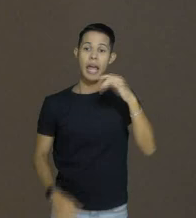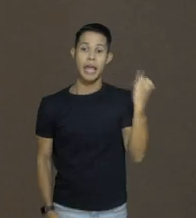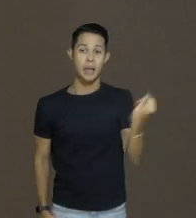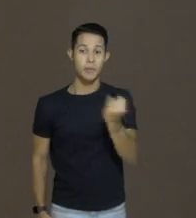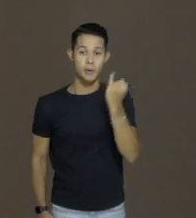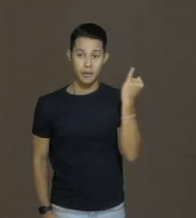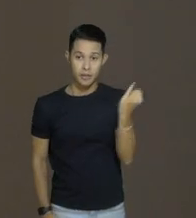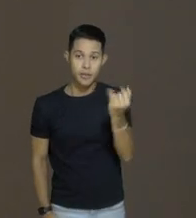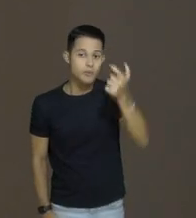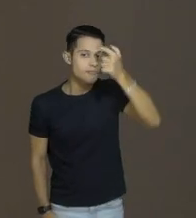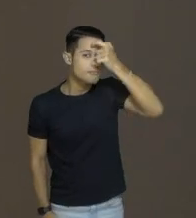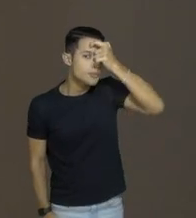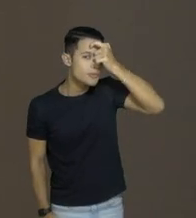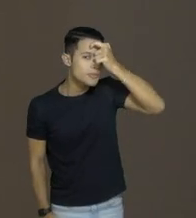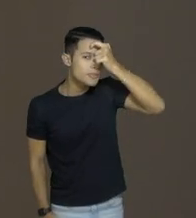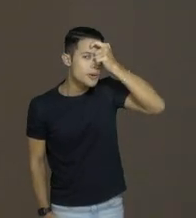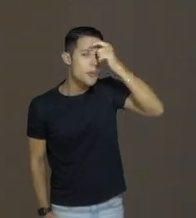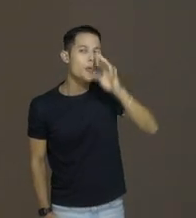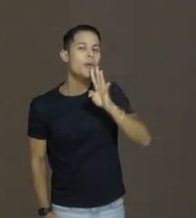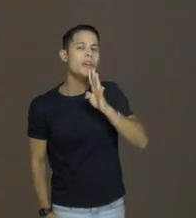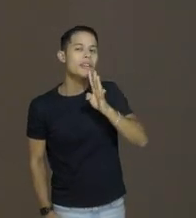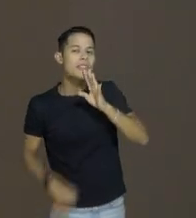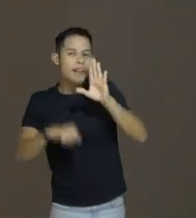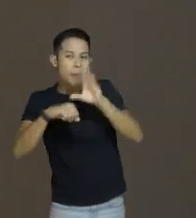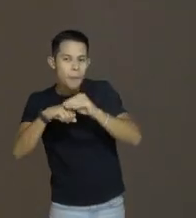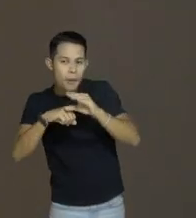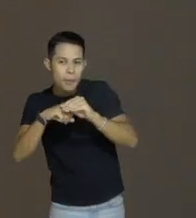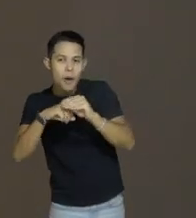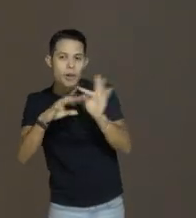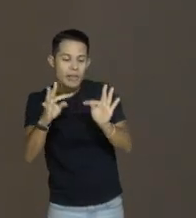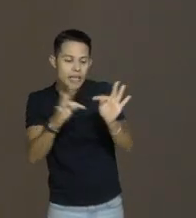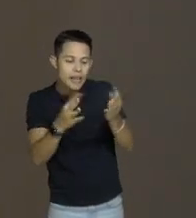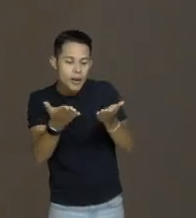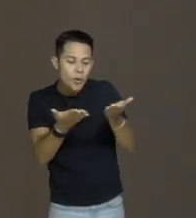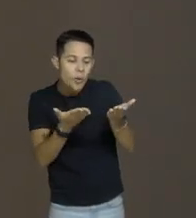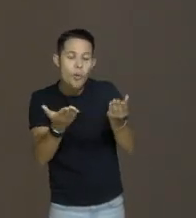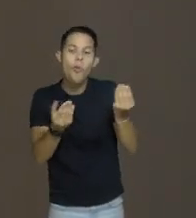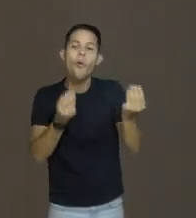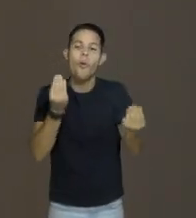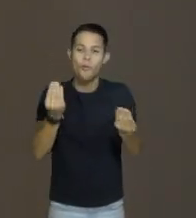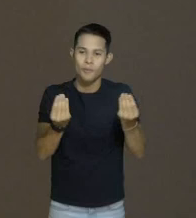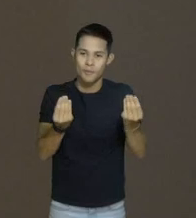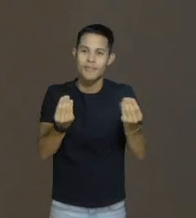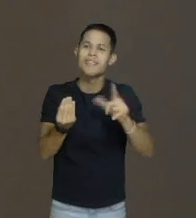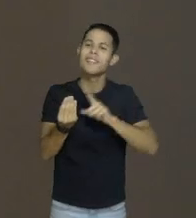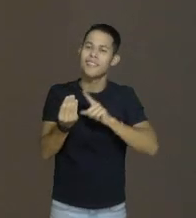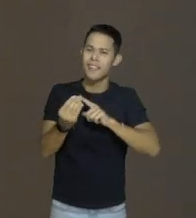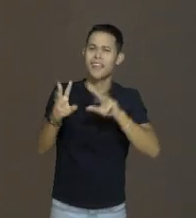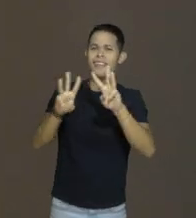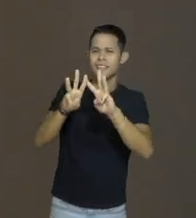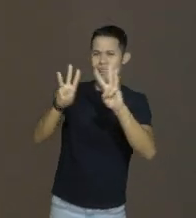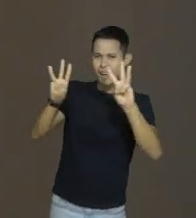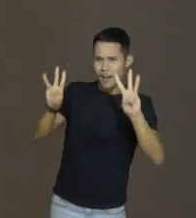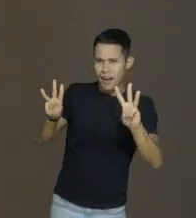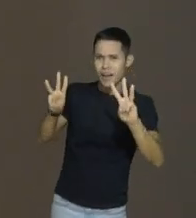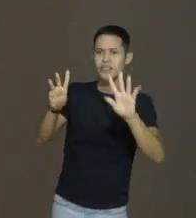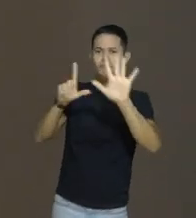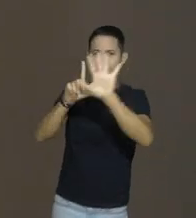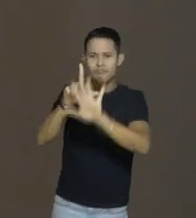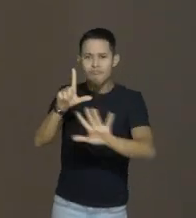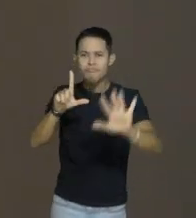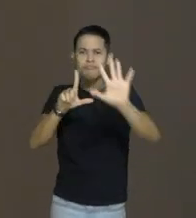tratamento, né? Hoje em dia, tem vários sites, o da BDA, que